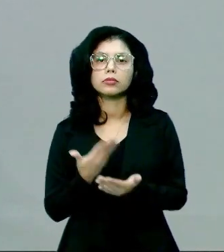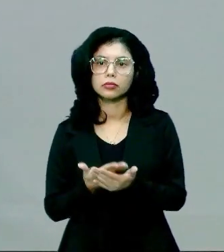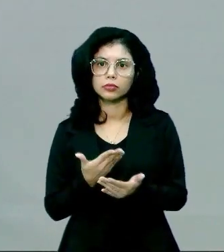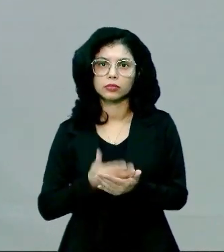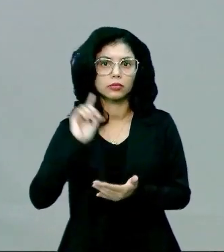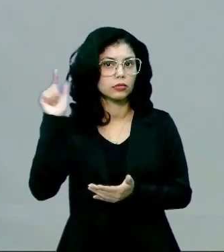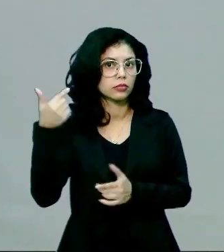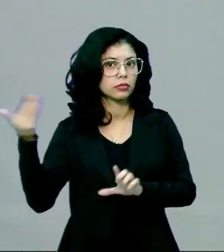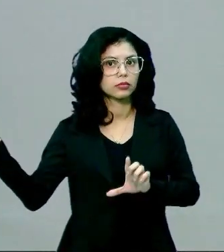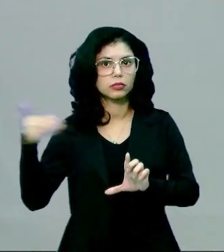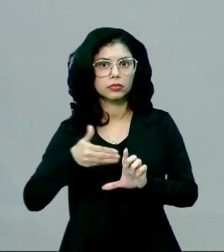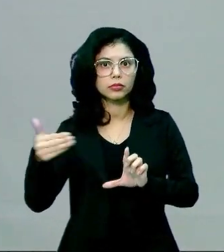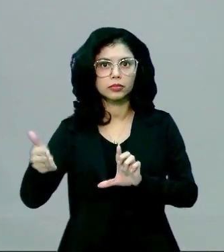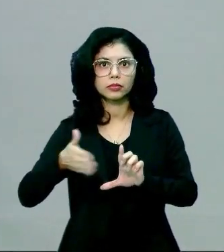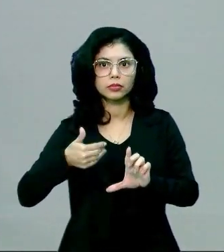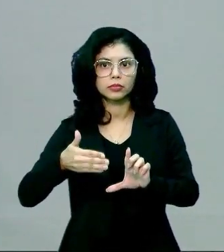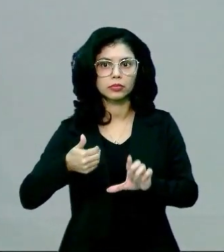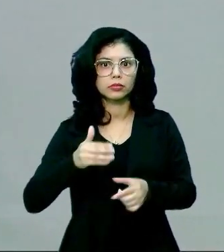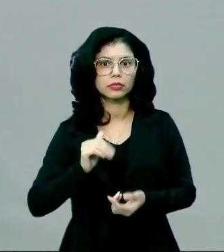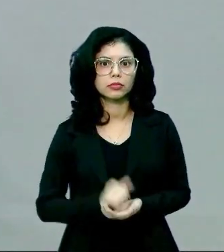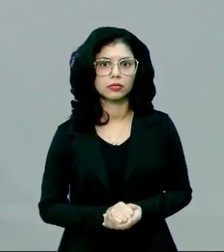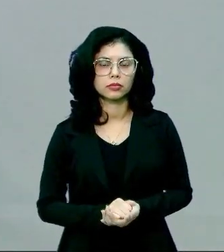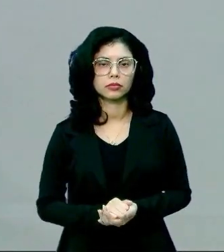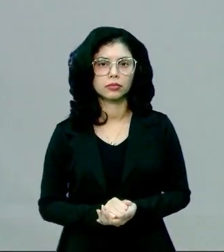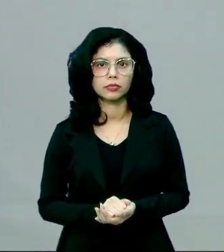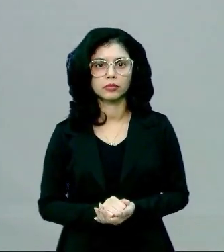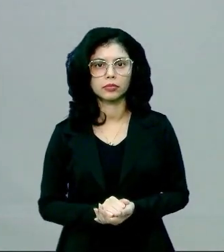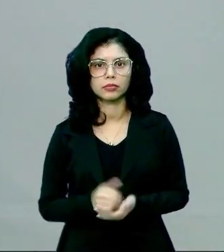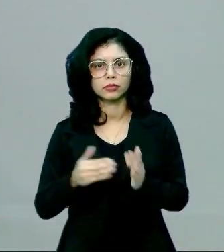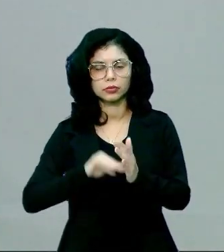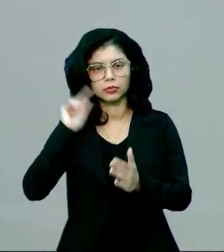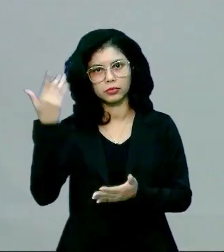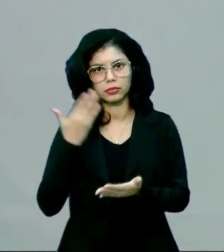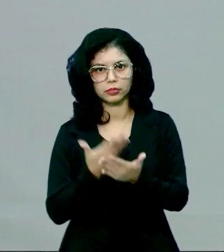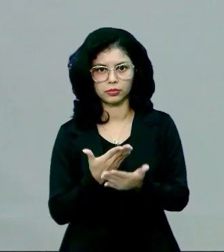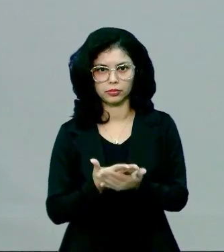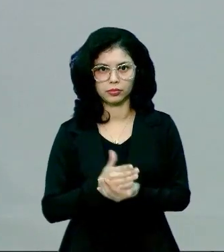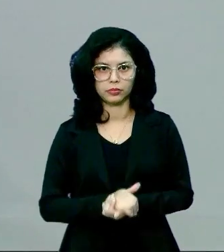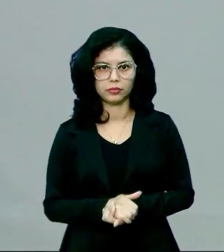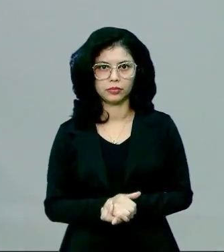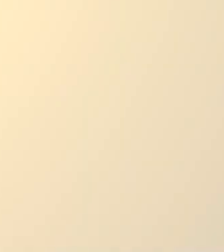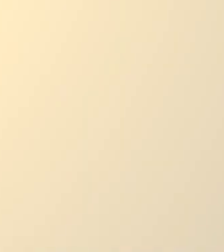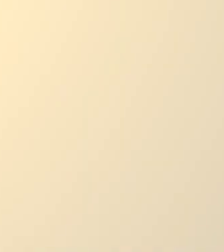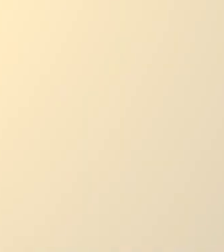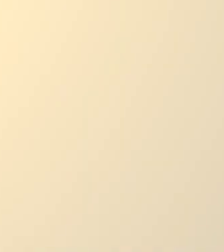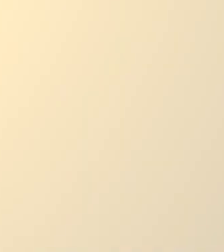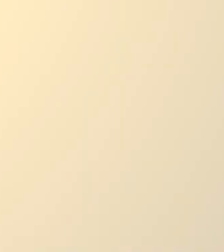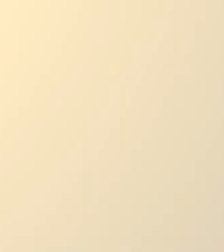aula e outras, acesse a nossa plataforma. E até a próxima aula!